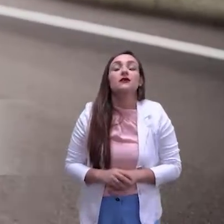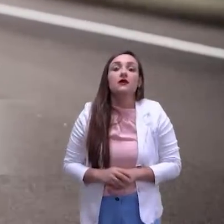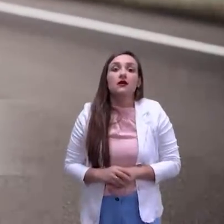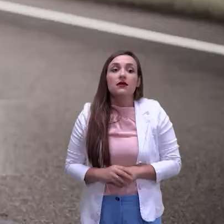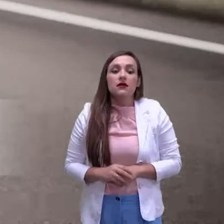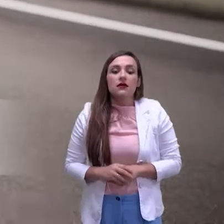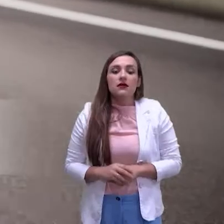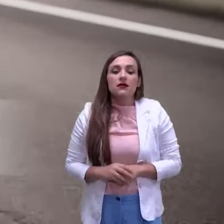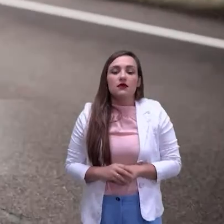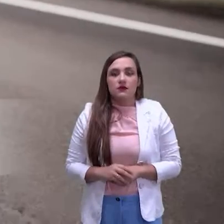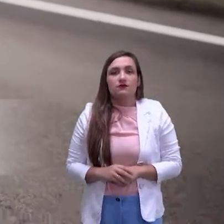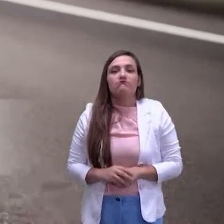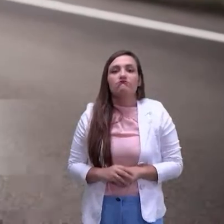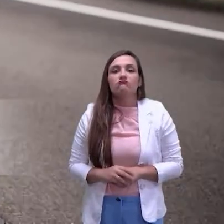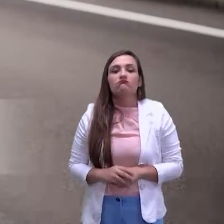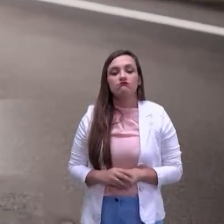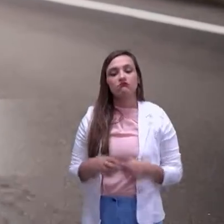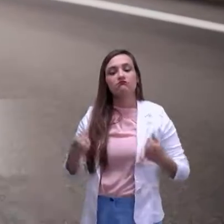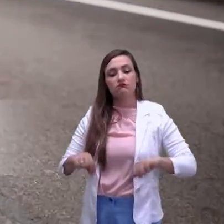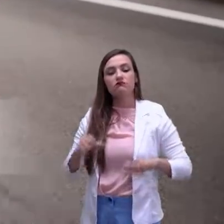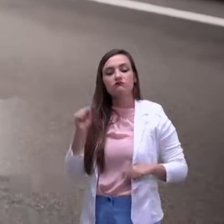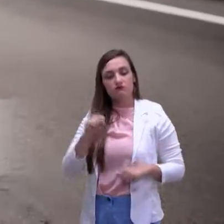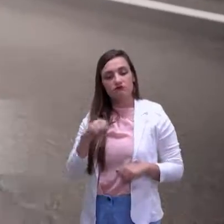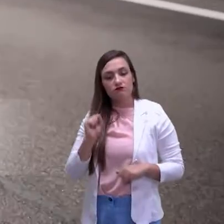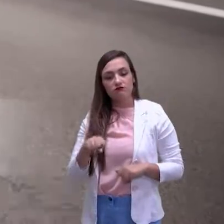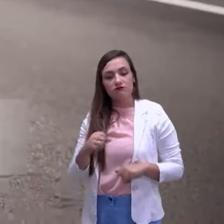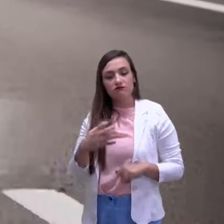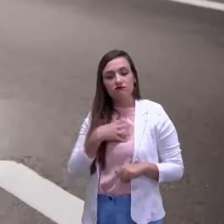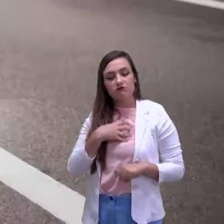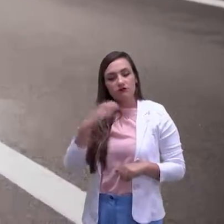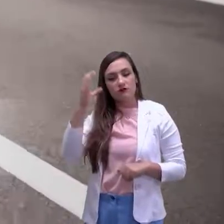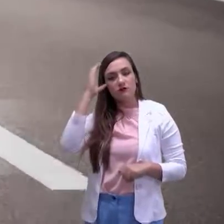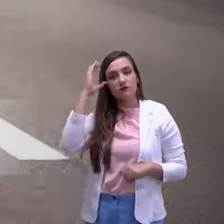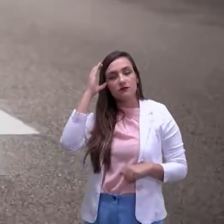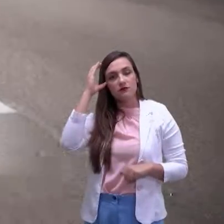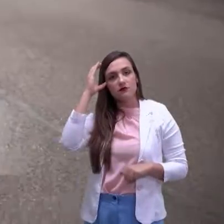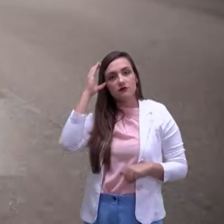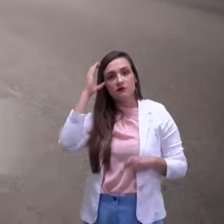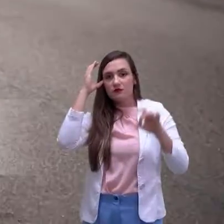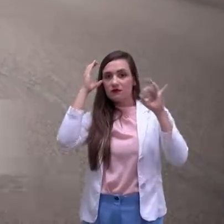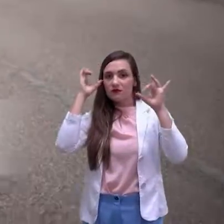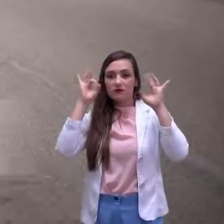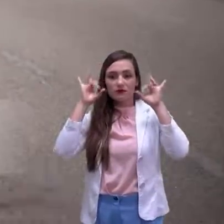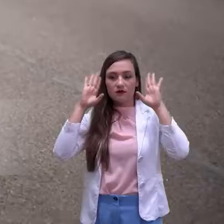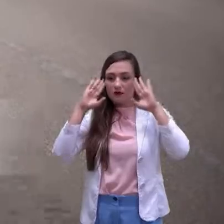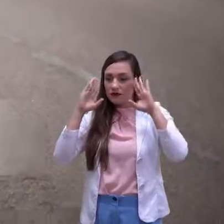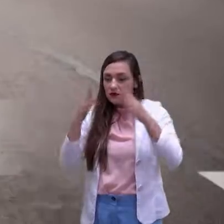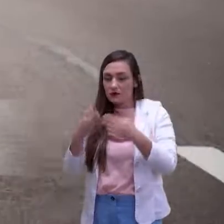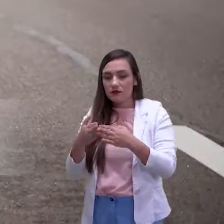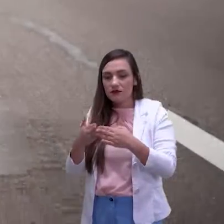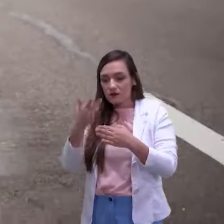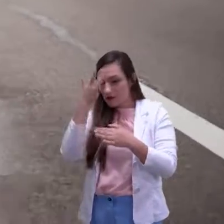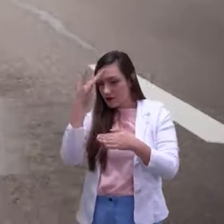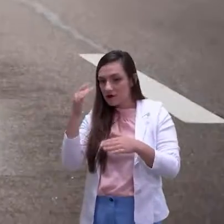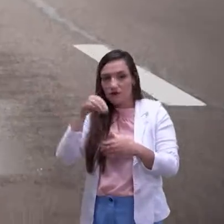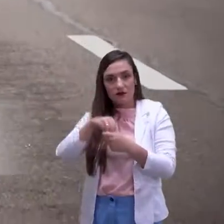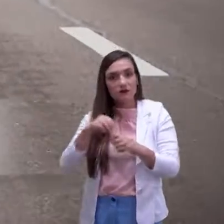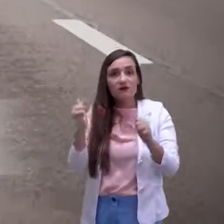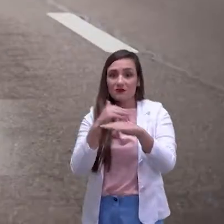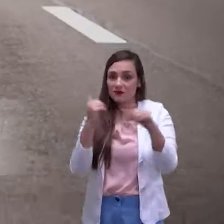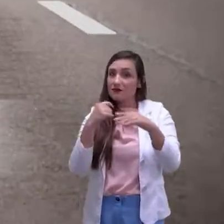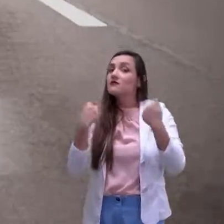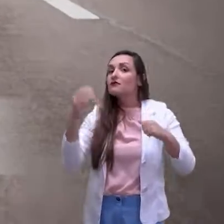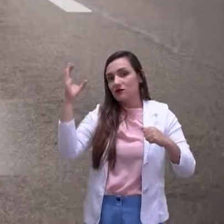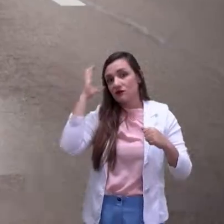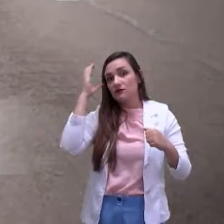etc. E traga conscientização especialmente para os demais atores do trânsito.